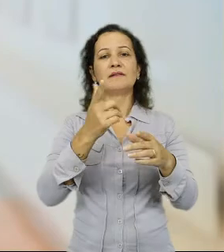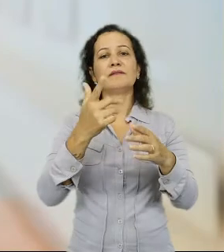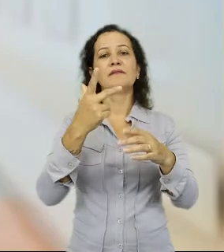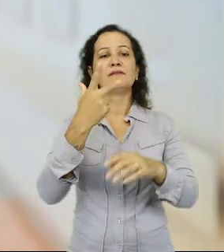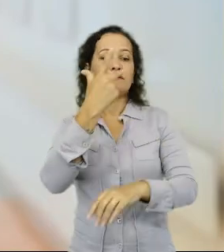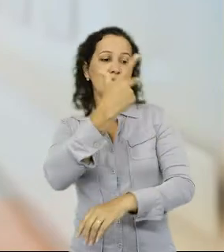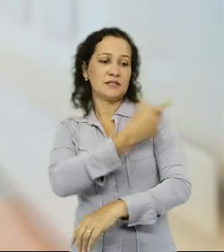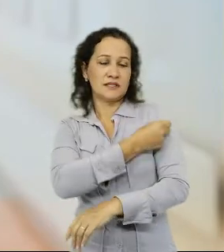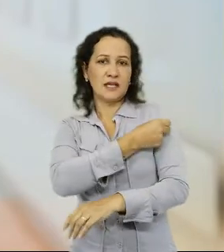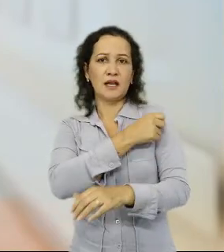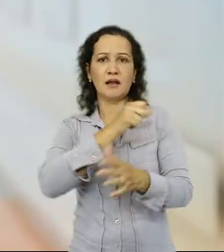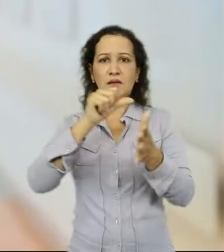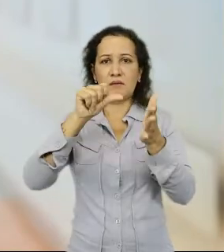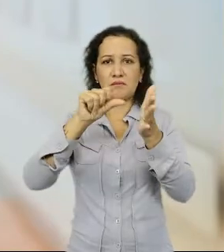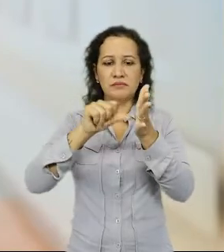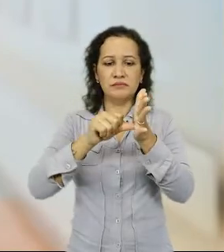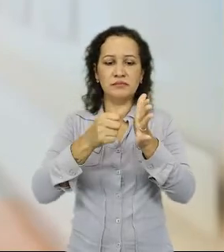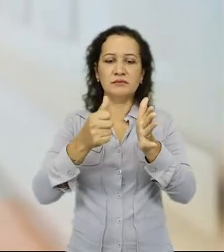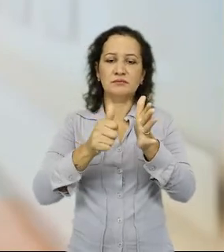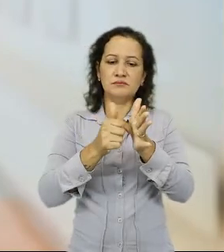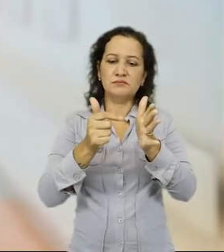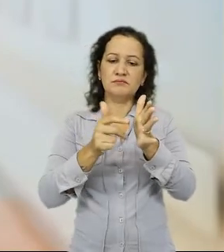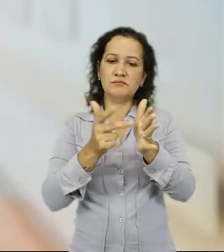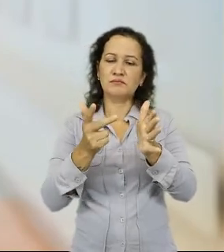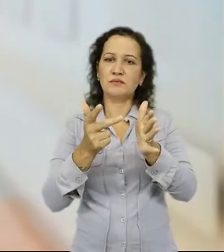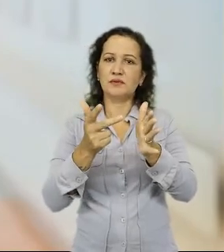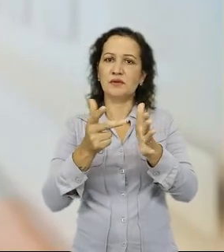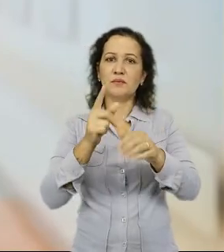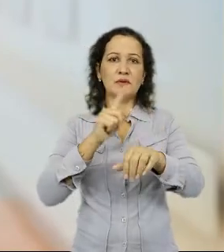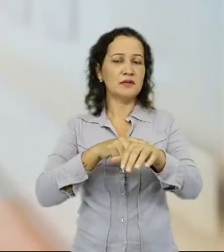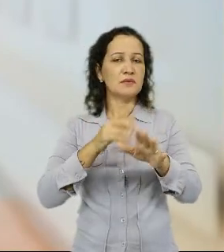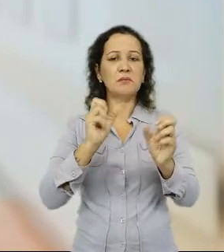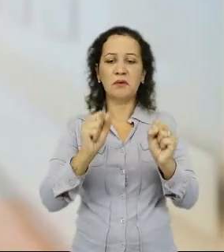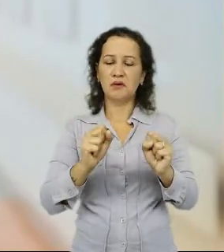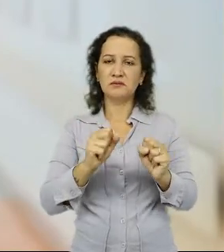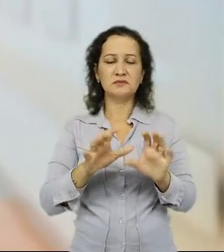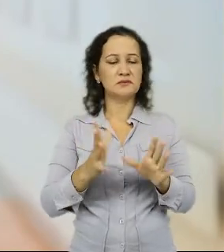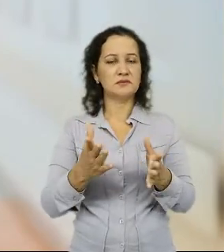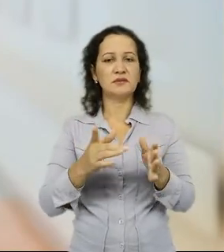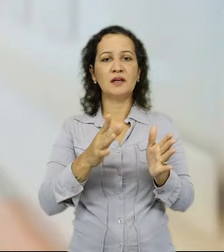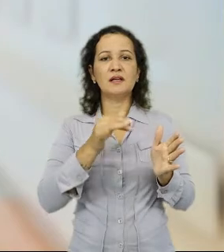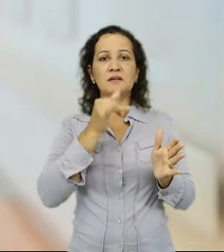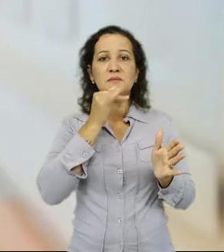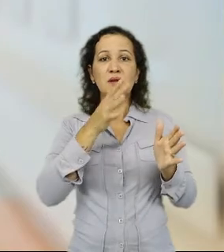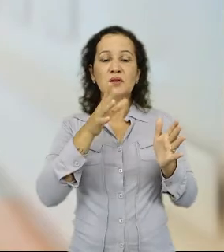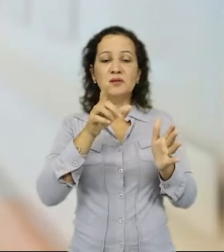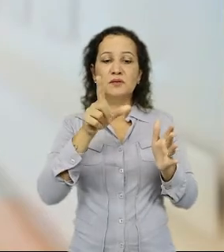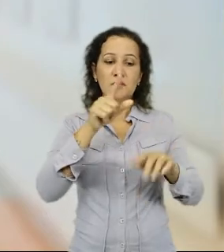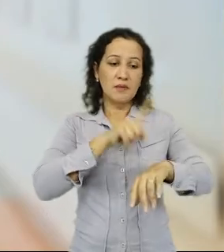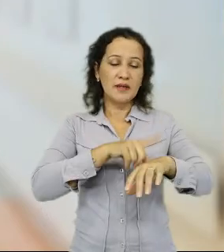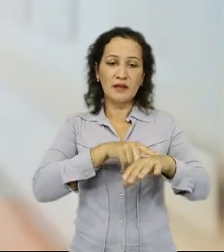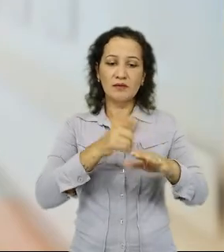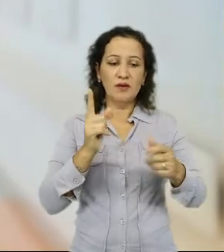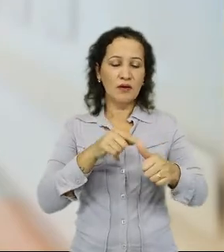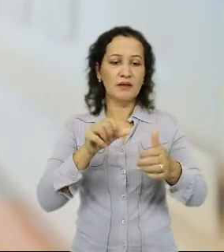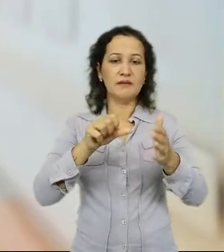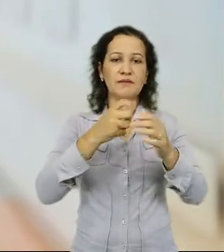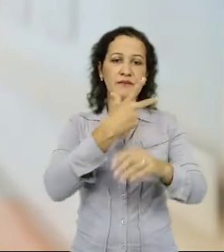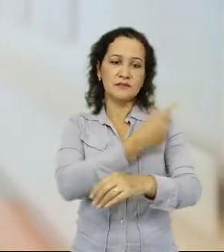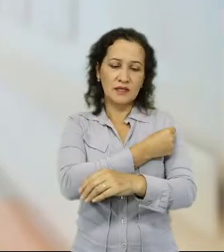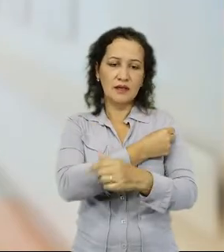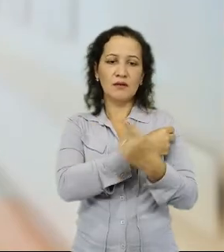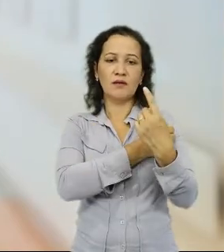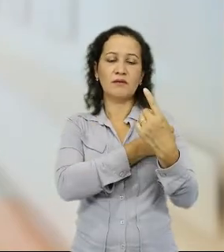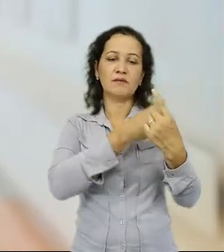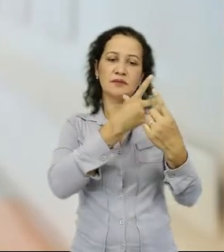A vacinação simultânea ela consiste na administração de 2 ou mais vacinas no mesmo momento, porém em